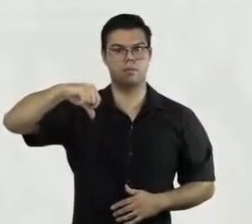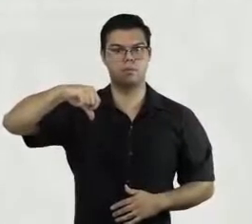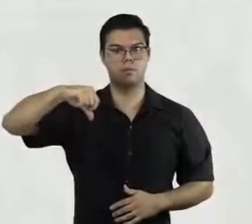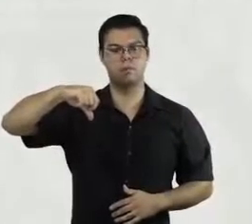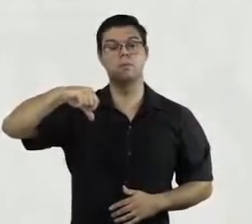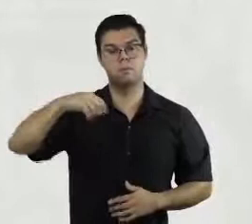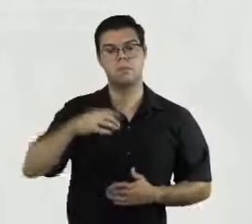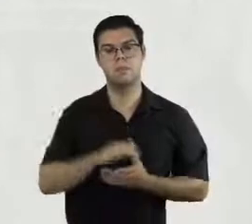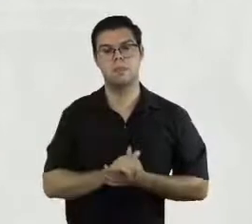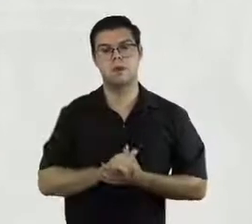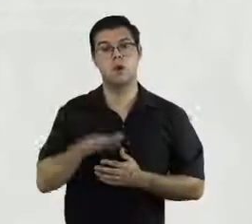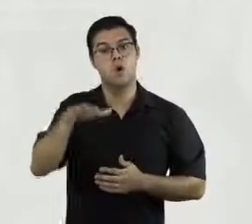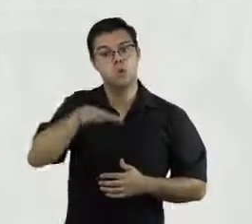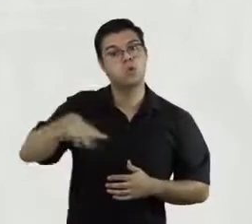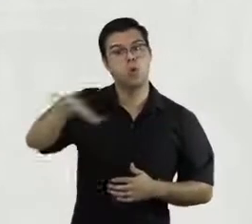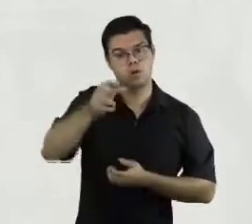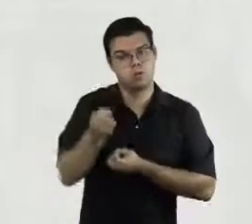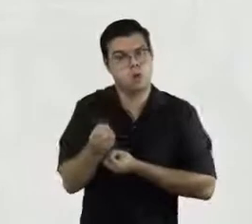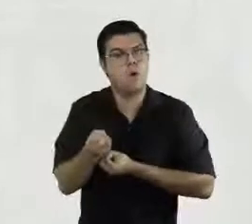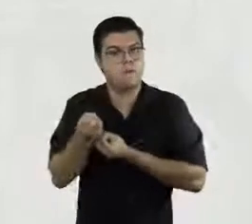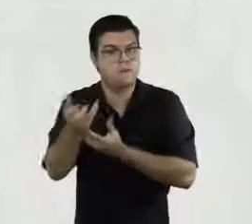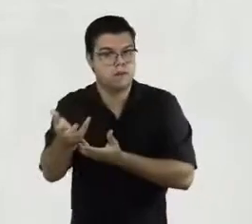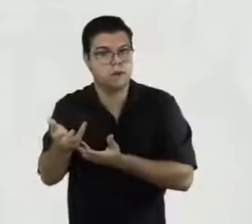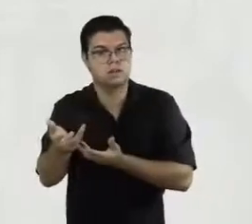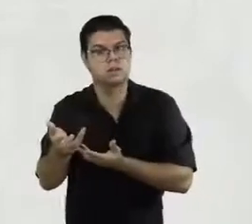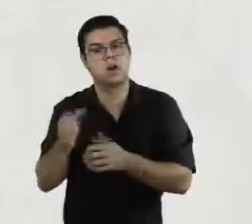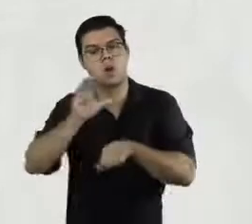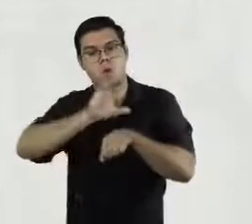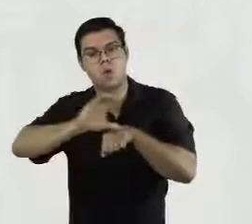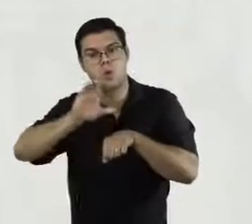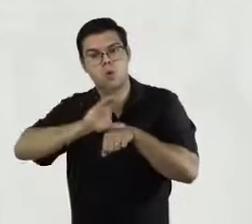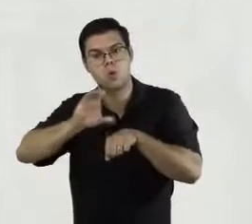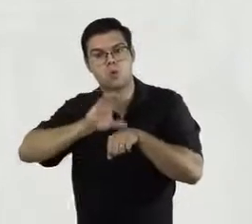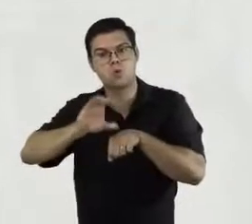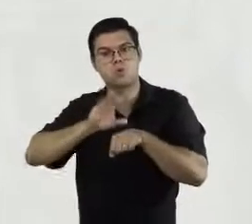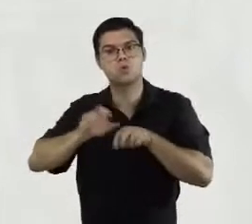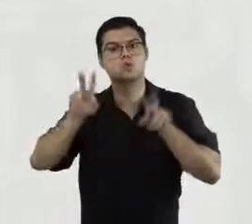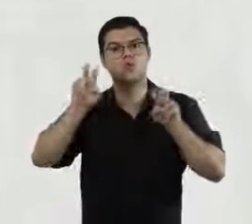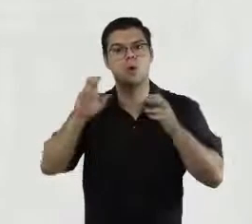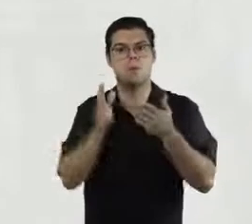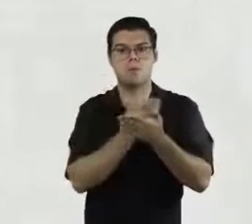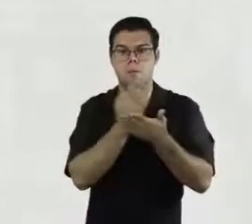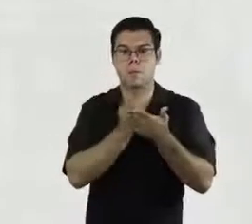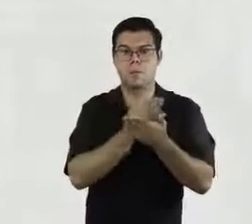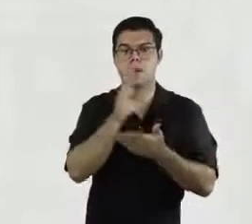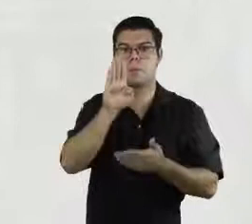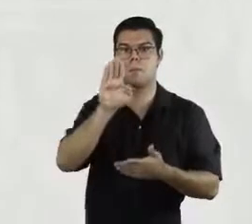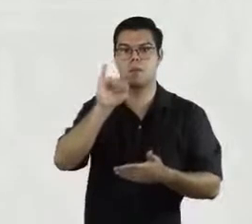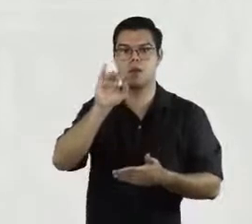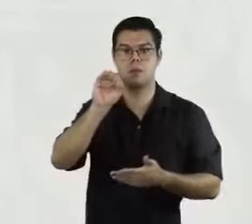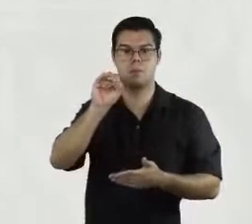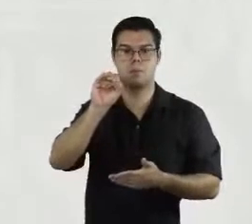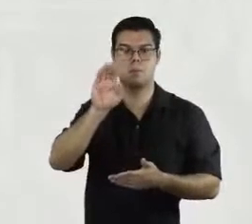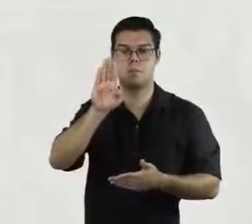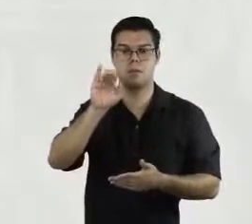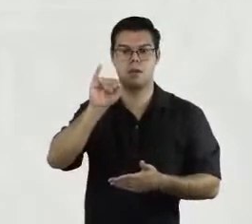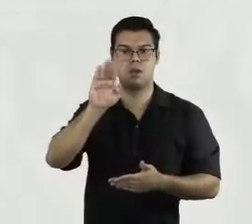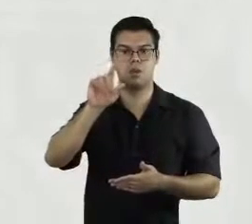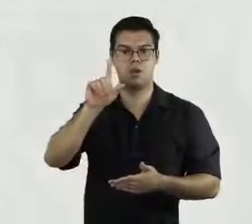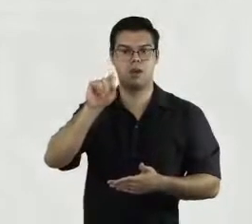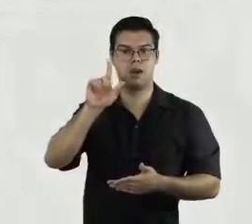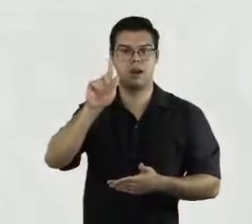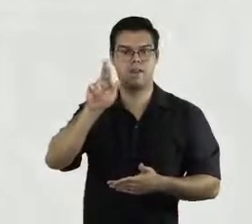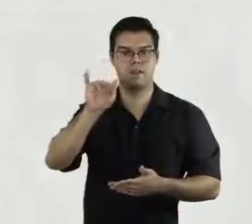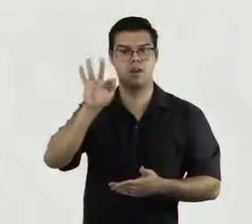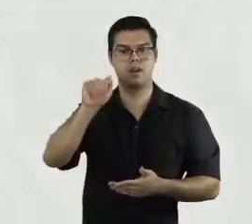e todas ofereciam um curso de bibliografia. Dessa